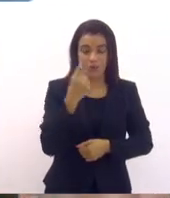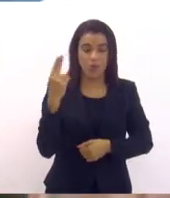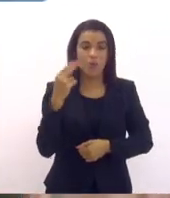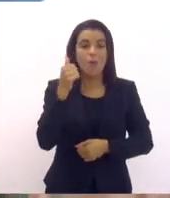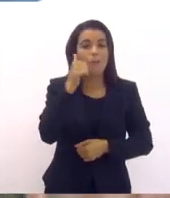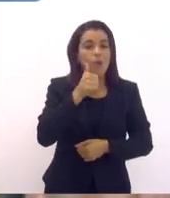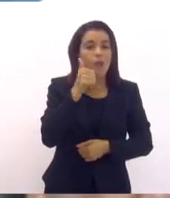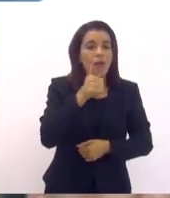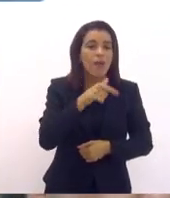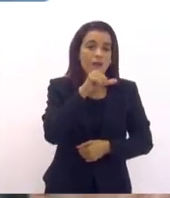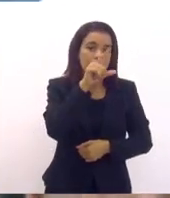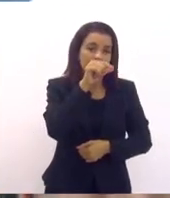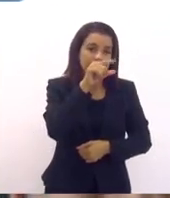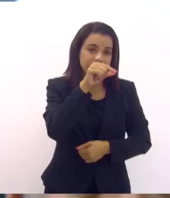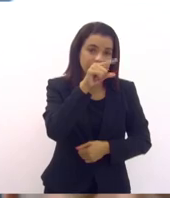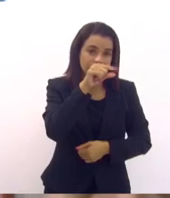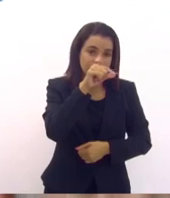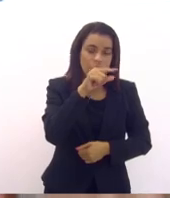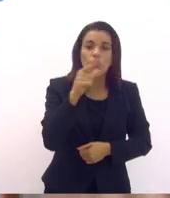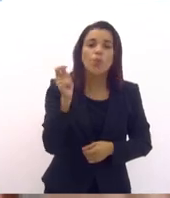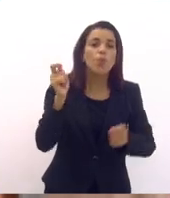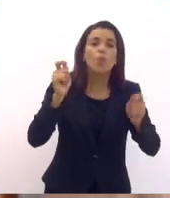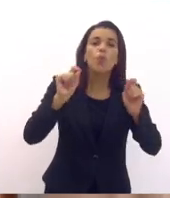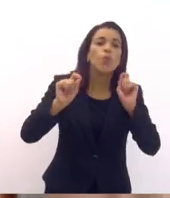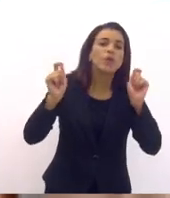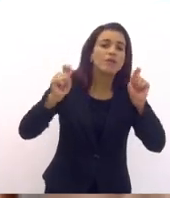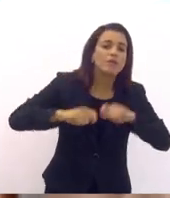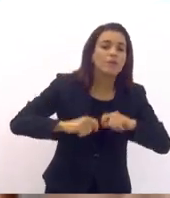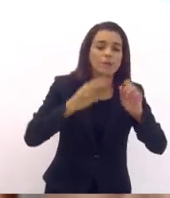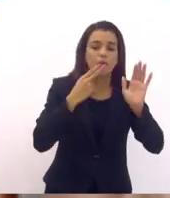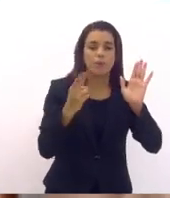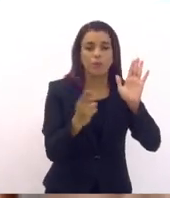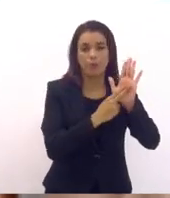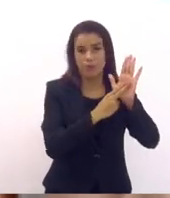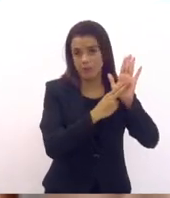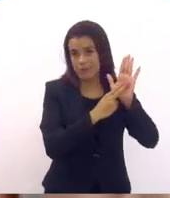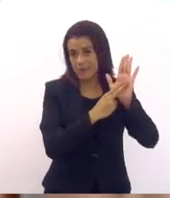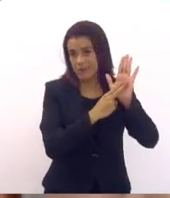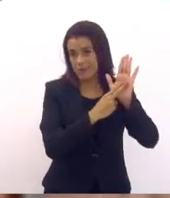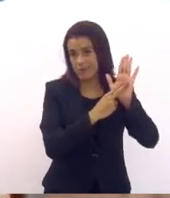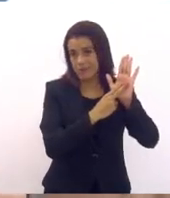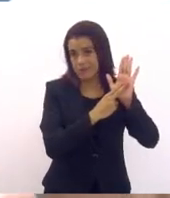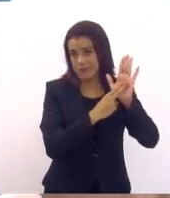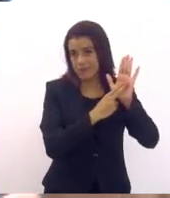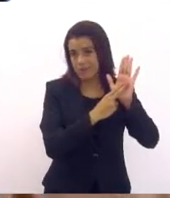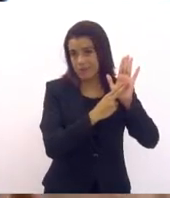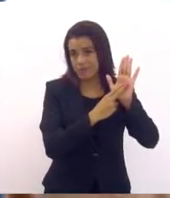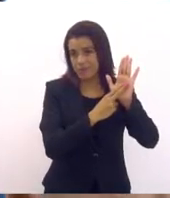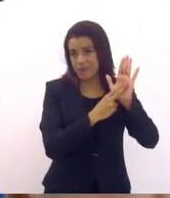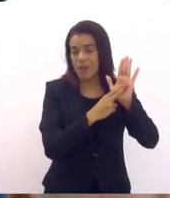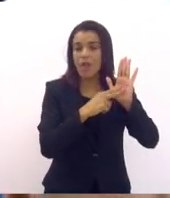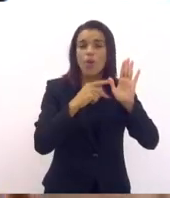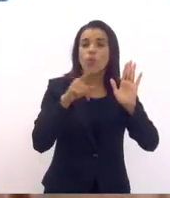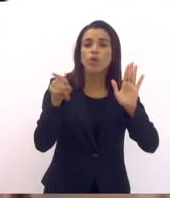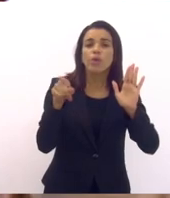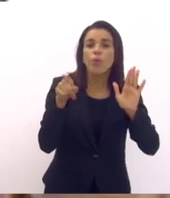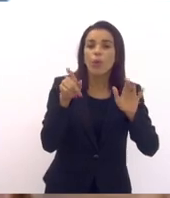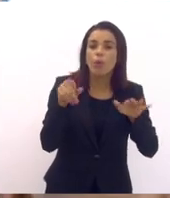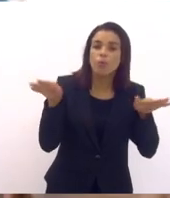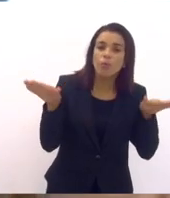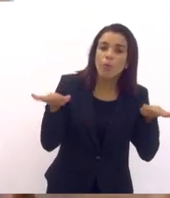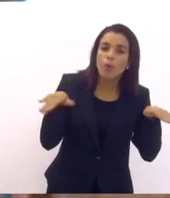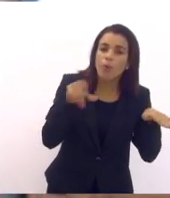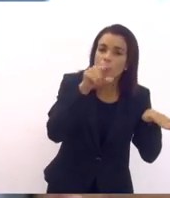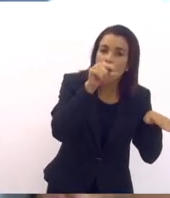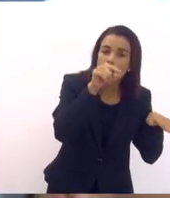flor o que eu posso prometer para esse projeto é o que o o beij flor faz